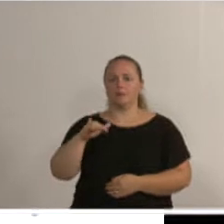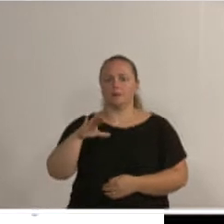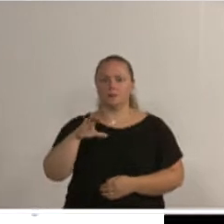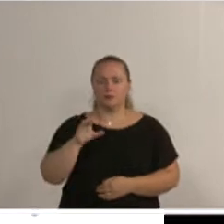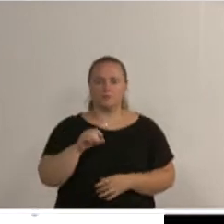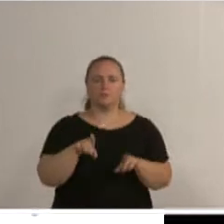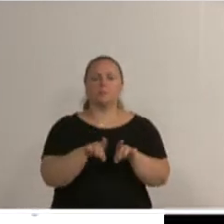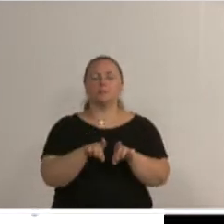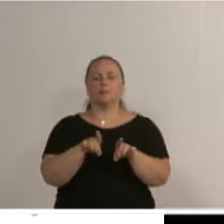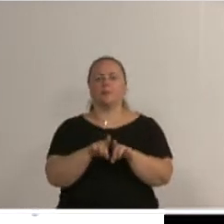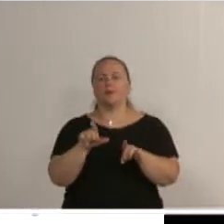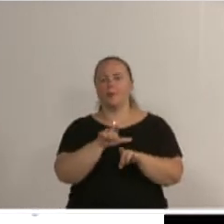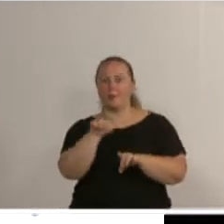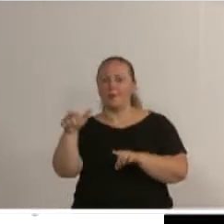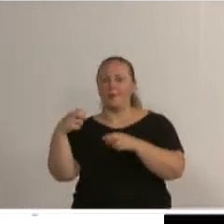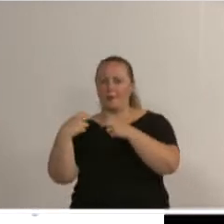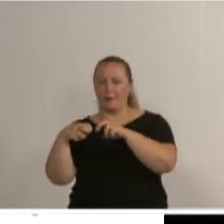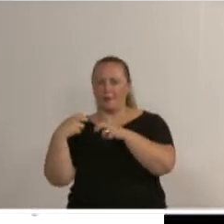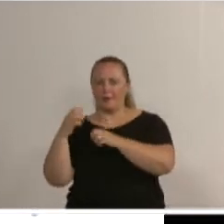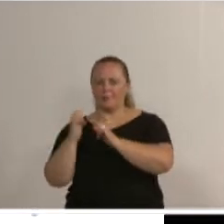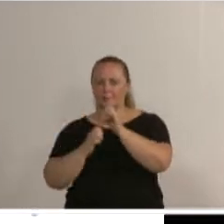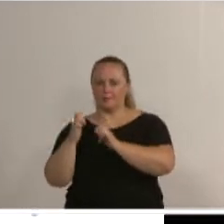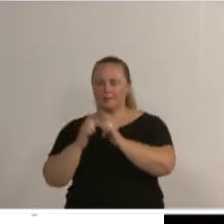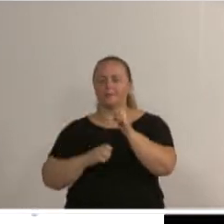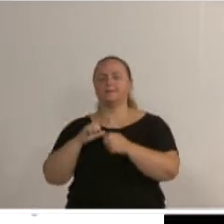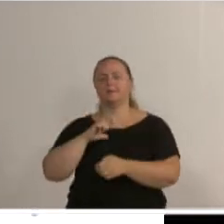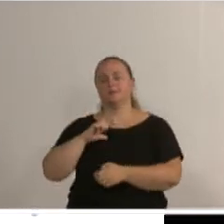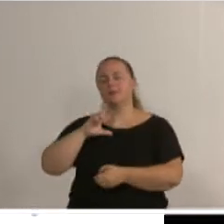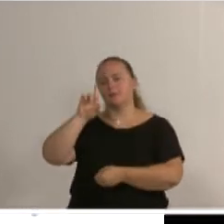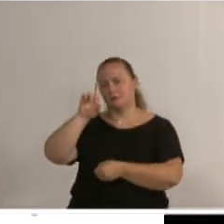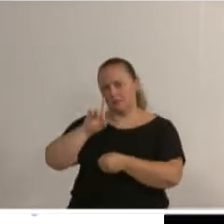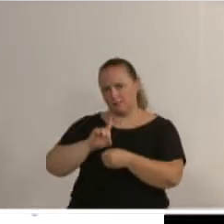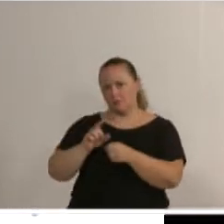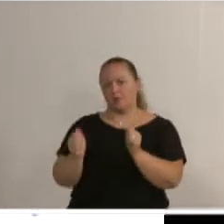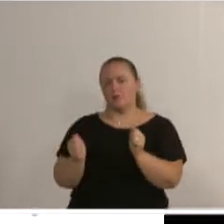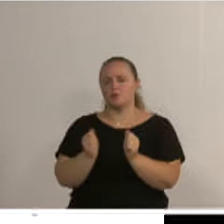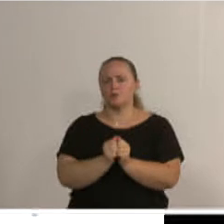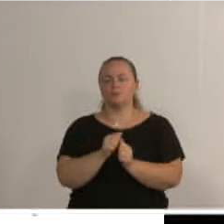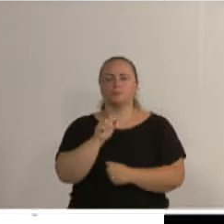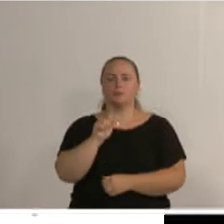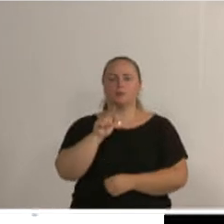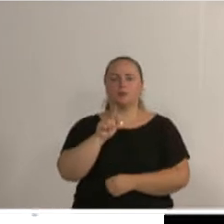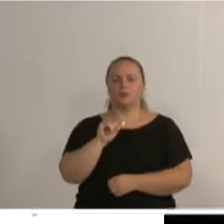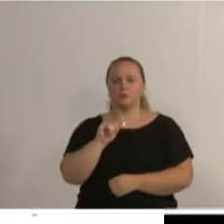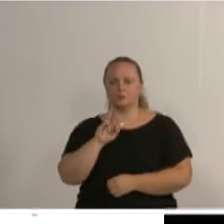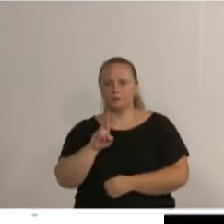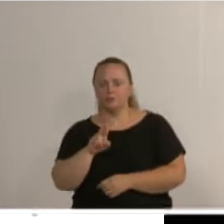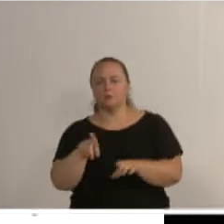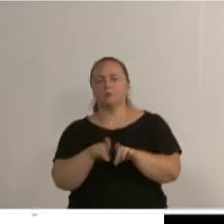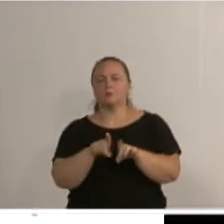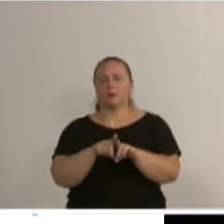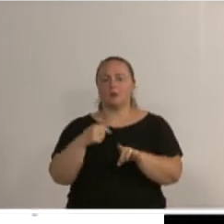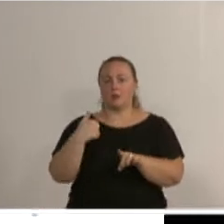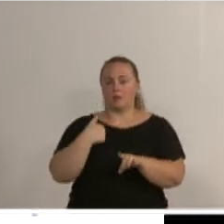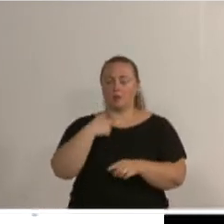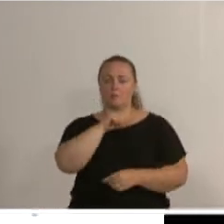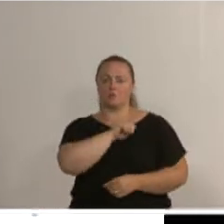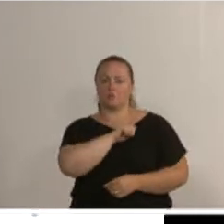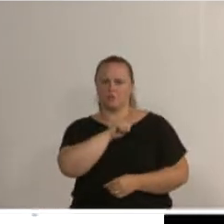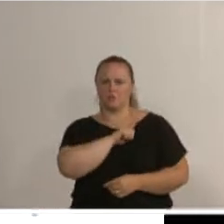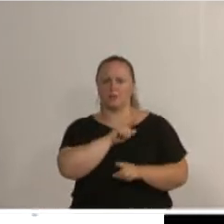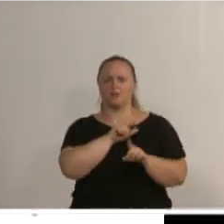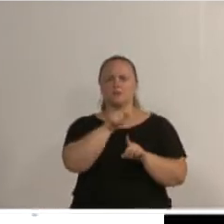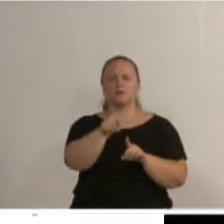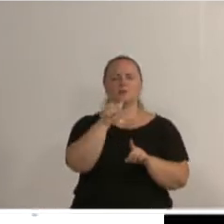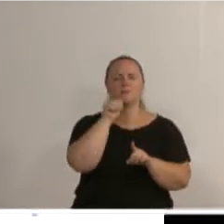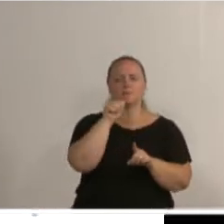diretoria composta, do CETERB também, a sua diretoria de transporte e operação, e da Agir ficou encaminhado eu como gerente de transporte, a doutora